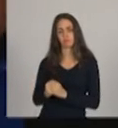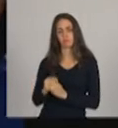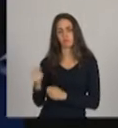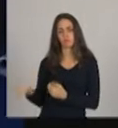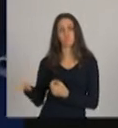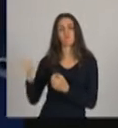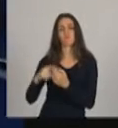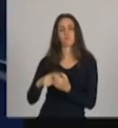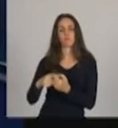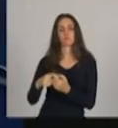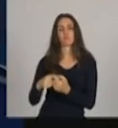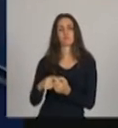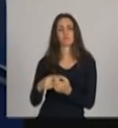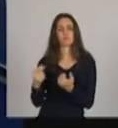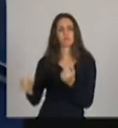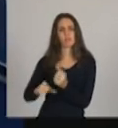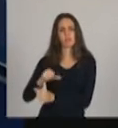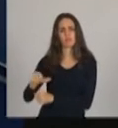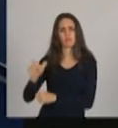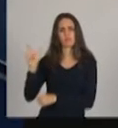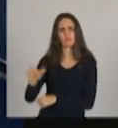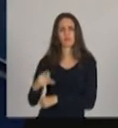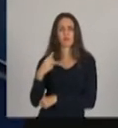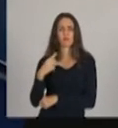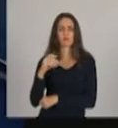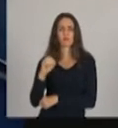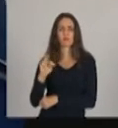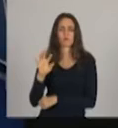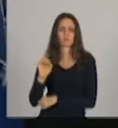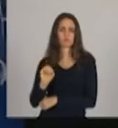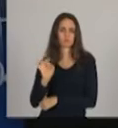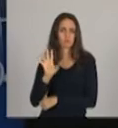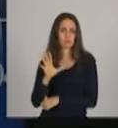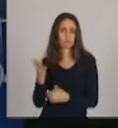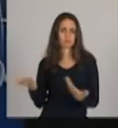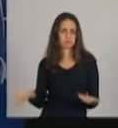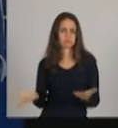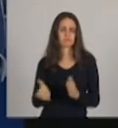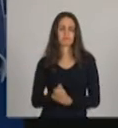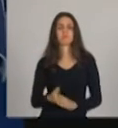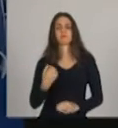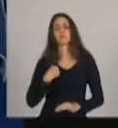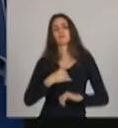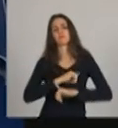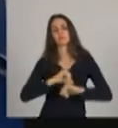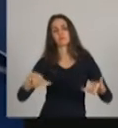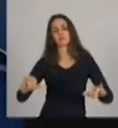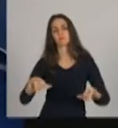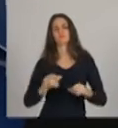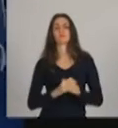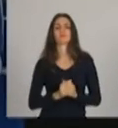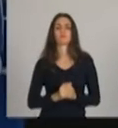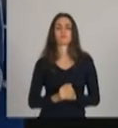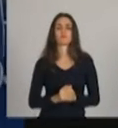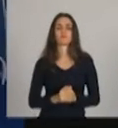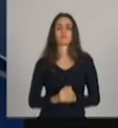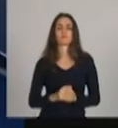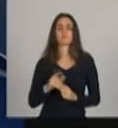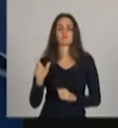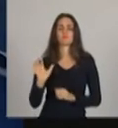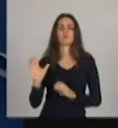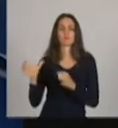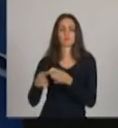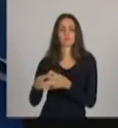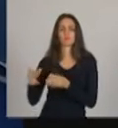a transformação em posto. Fica aqui esse registro e essa reivindicação em nome